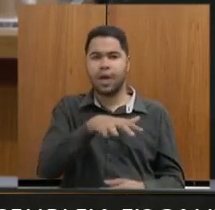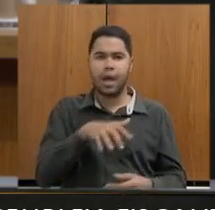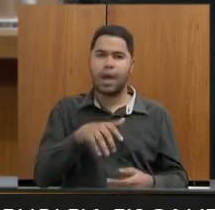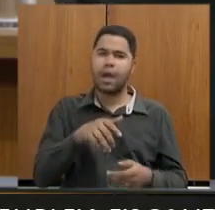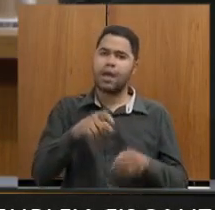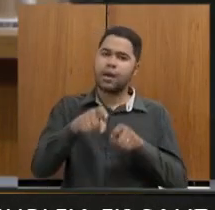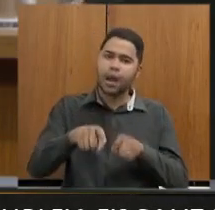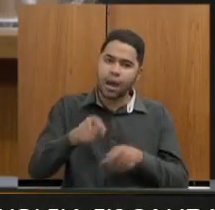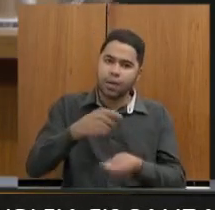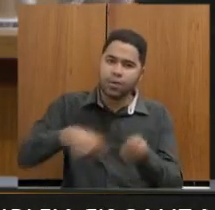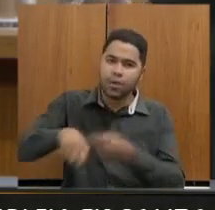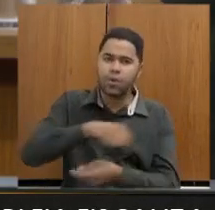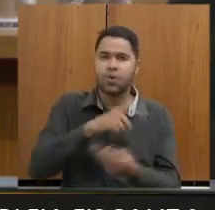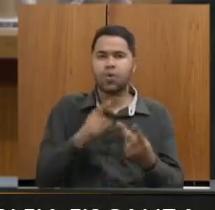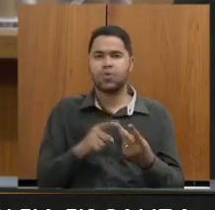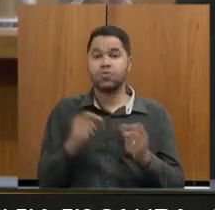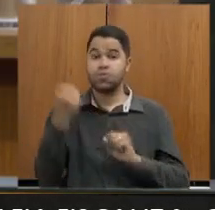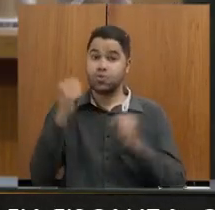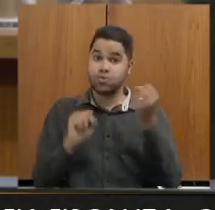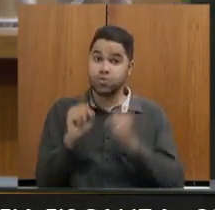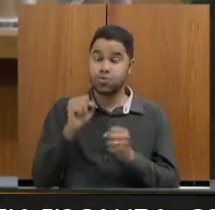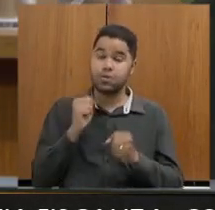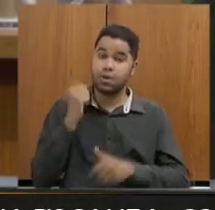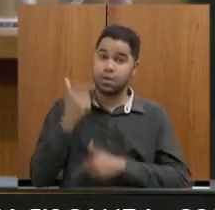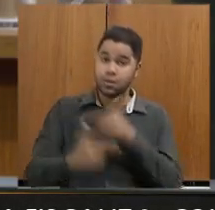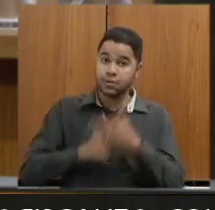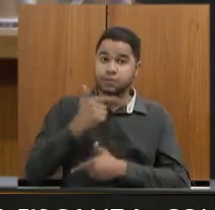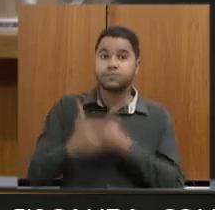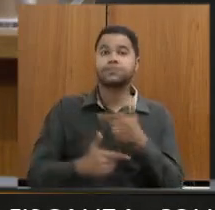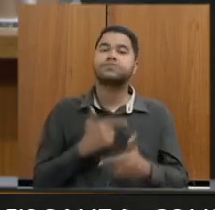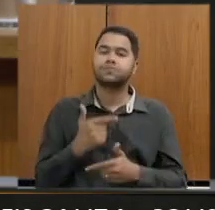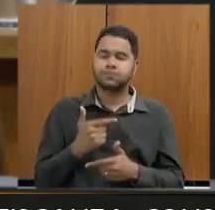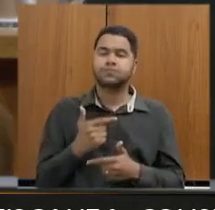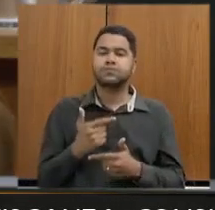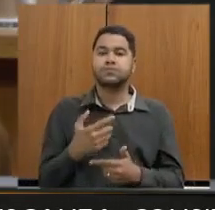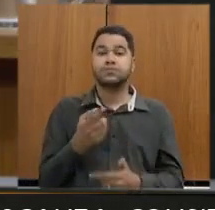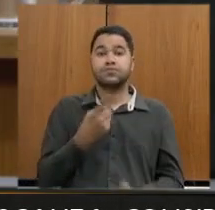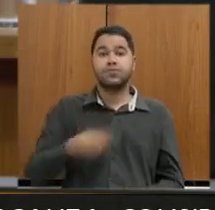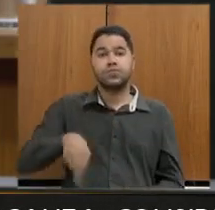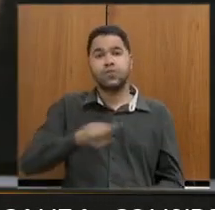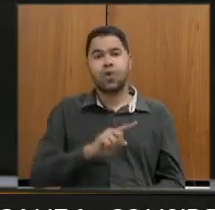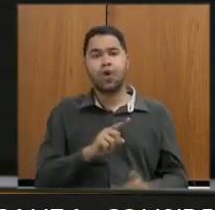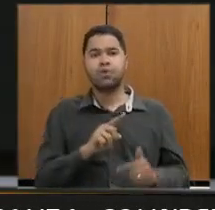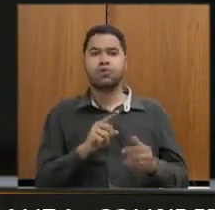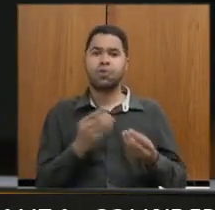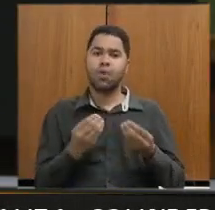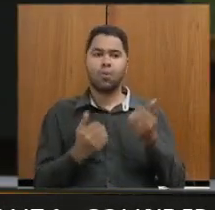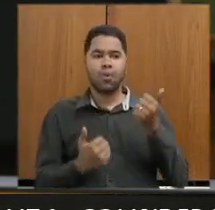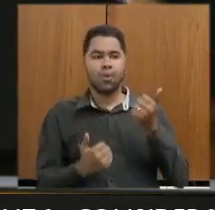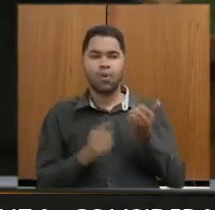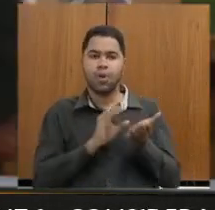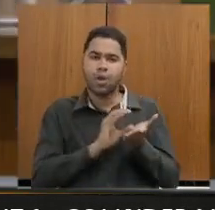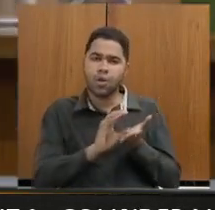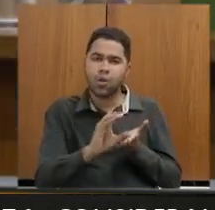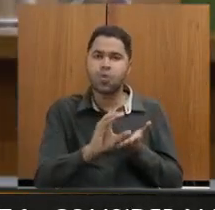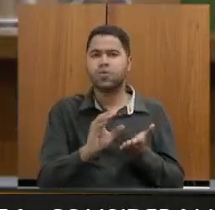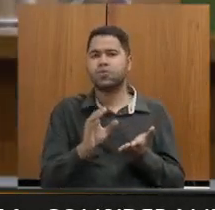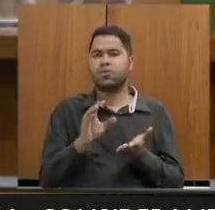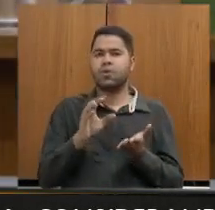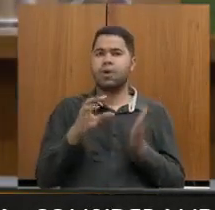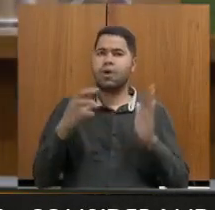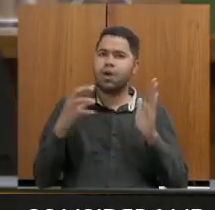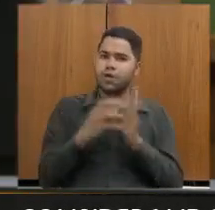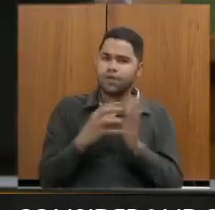agronegócio indústria então a atuação né o a forma como a gente coloca os nossos recursos seja o efetivo seja